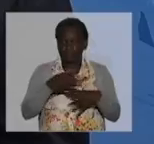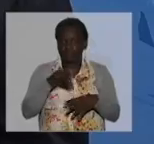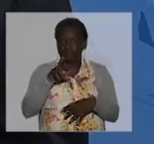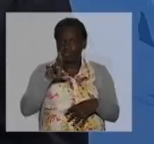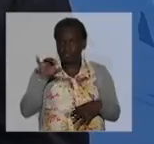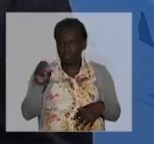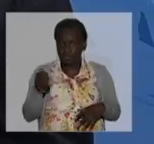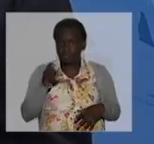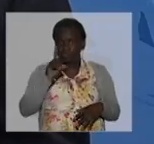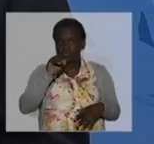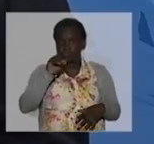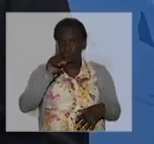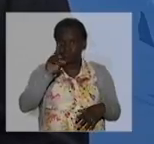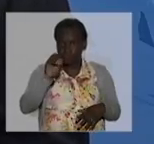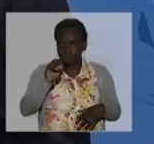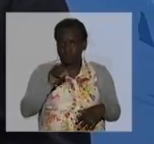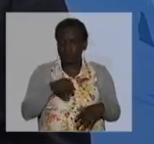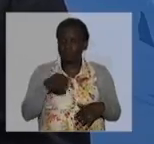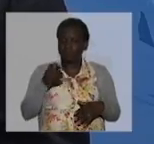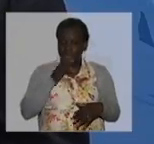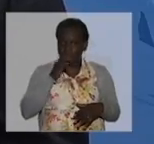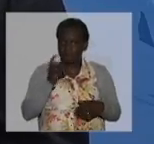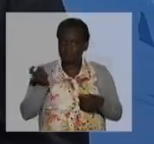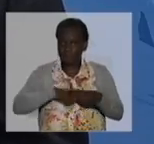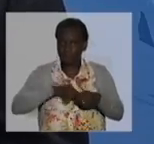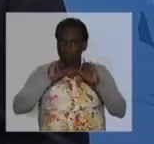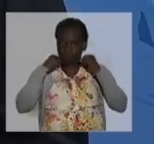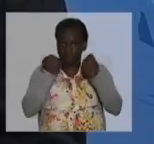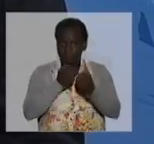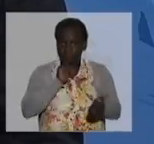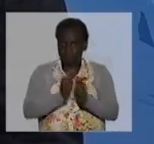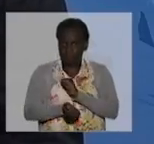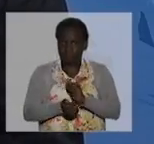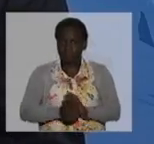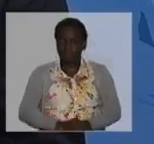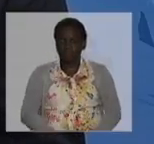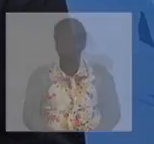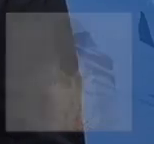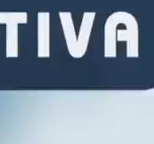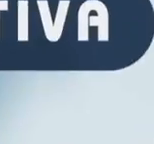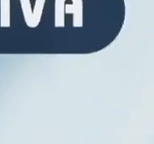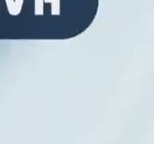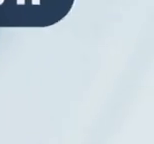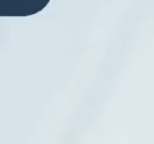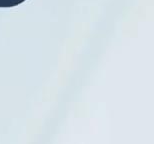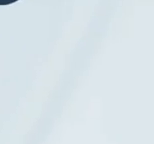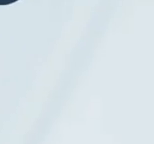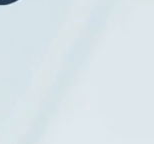física do município do Rio de Janeiro, Diogo Seabra. Já no Arena Esportiva.